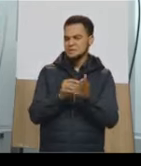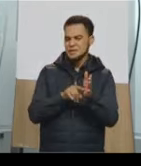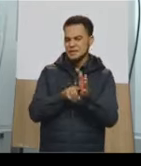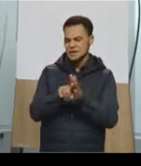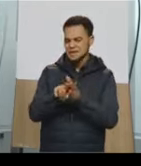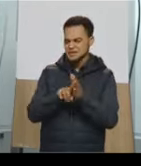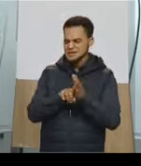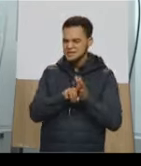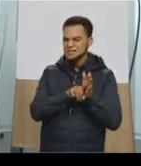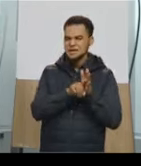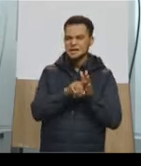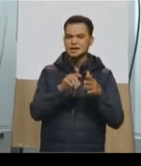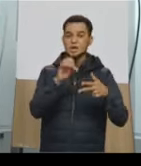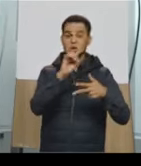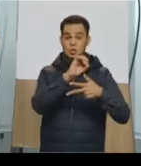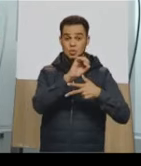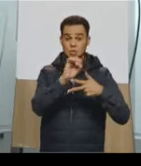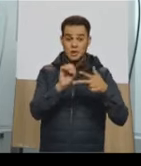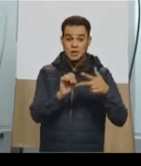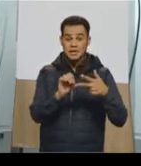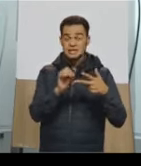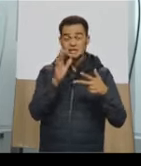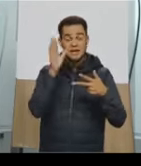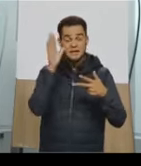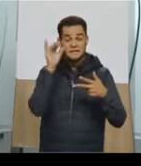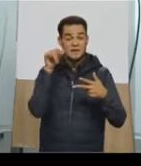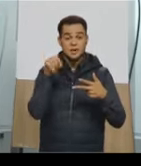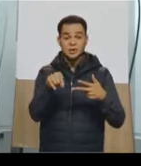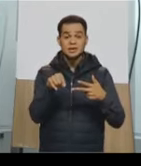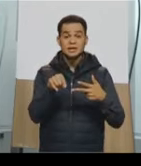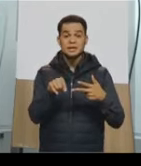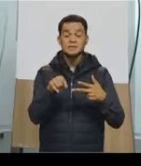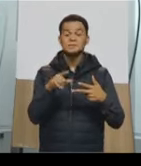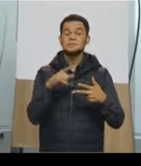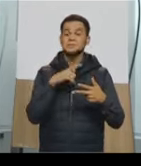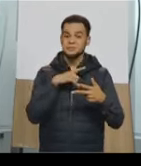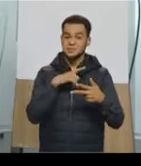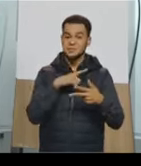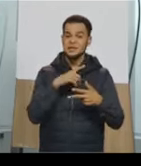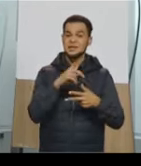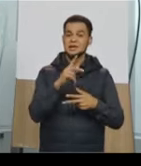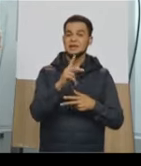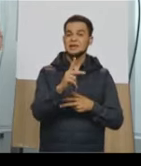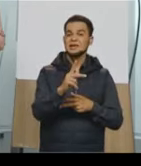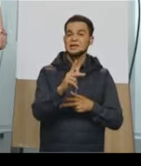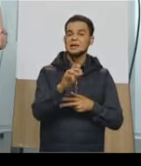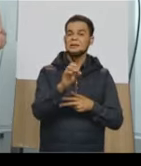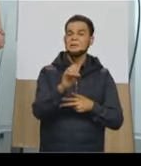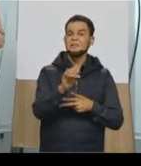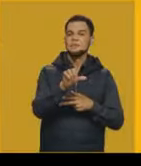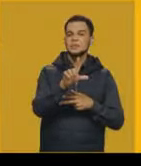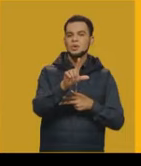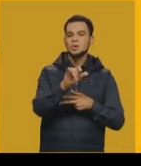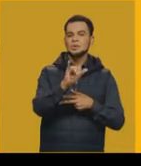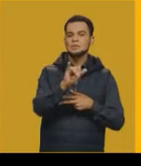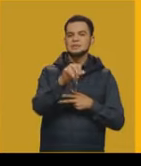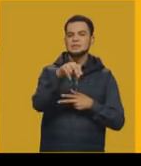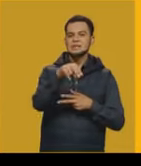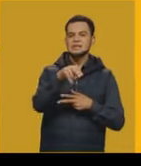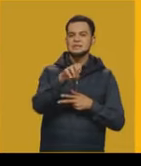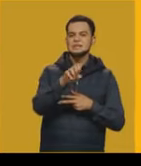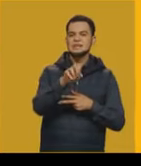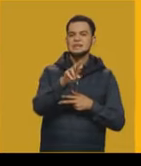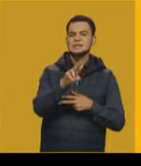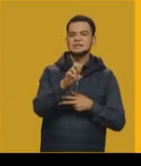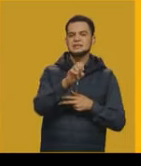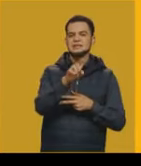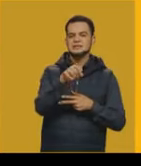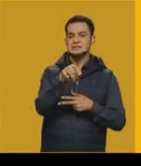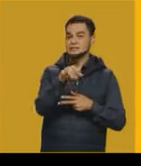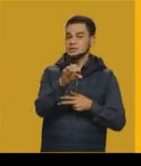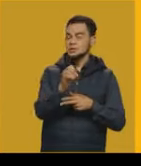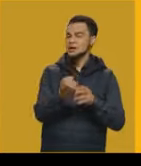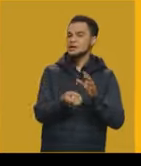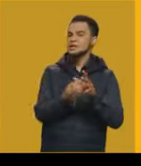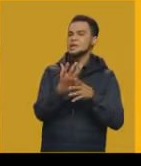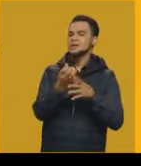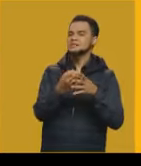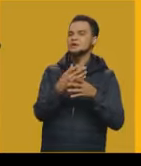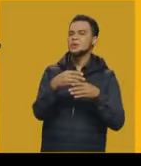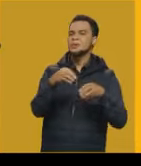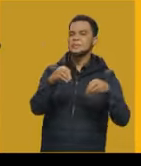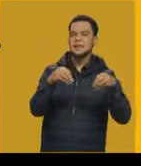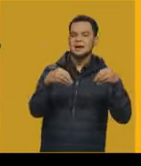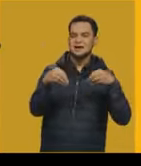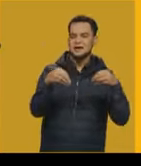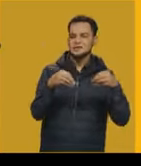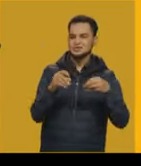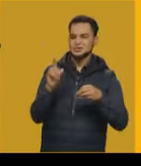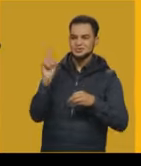fazer o Enem, é a polimerização e a formação dos plásticos. E por último, nós